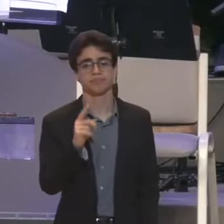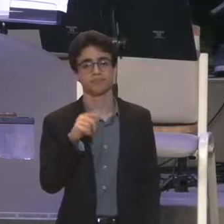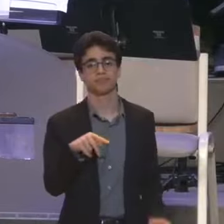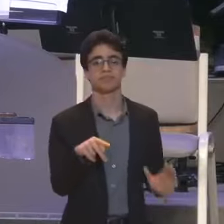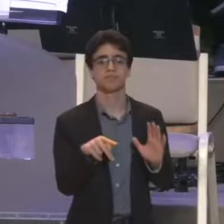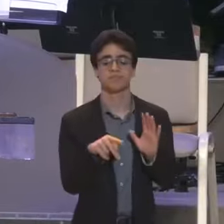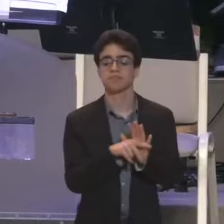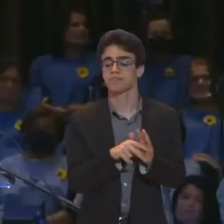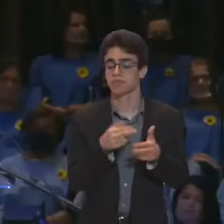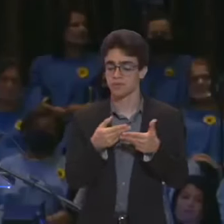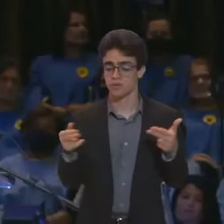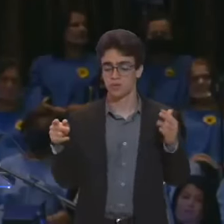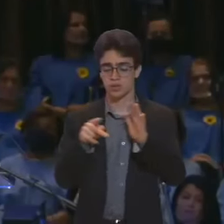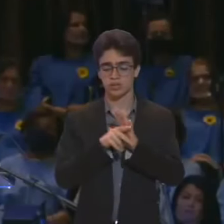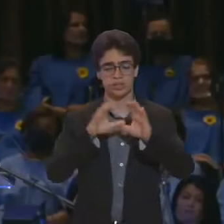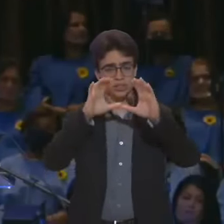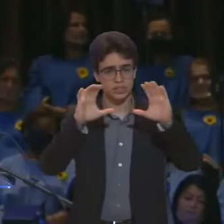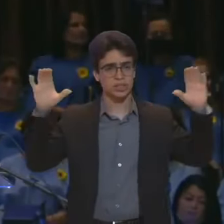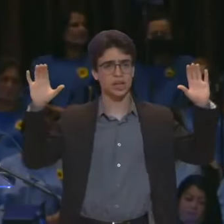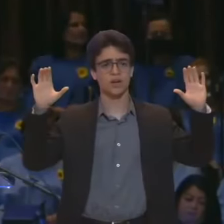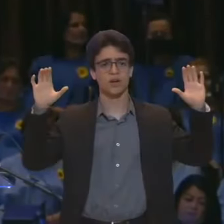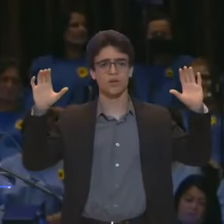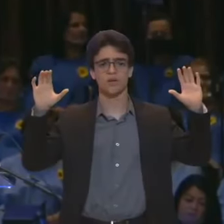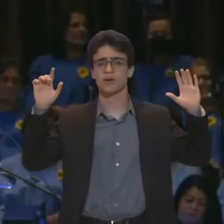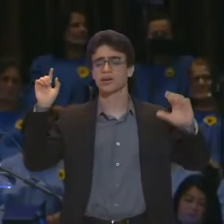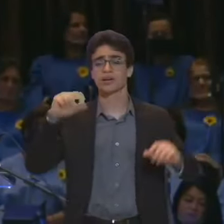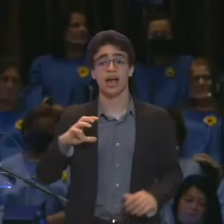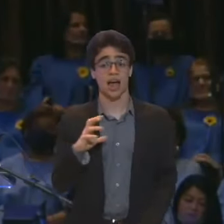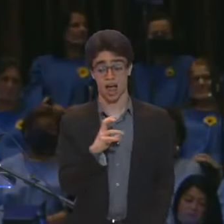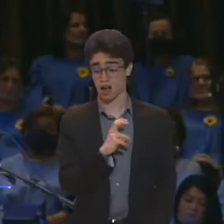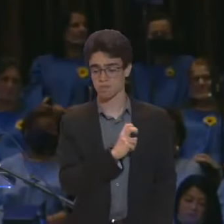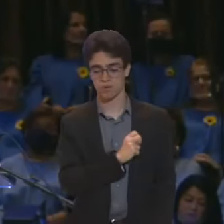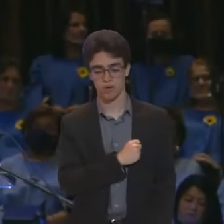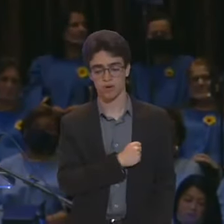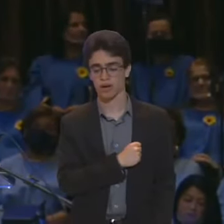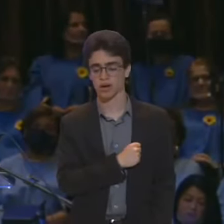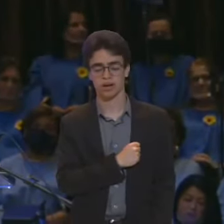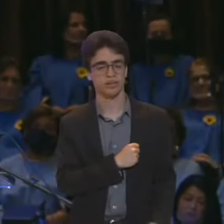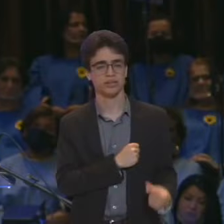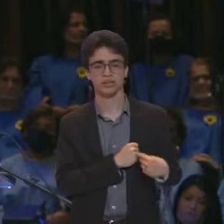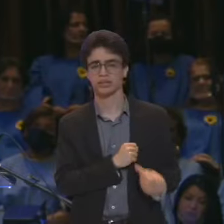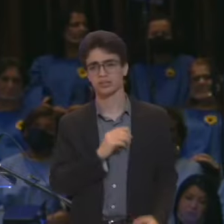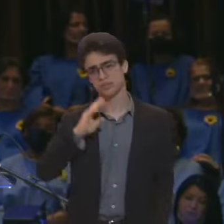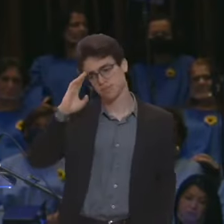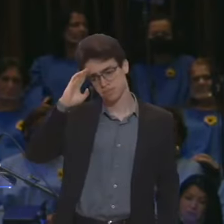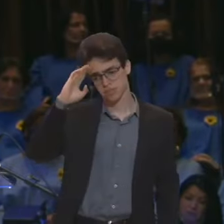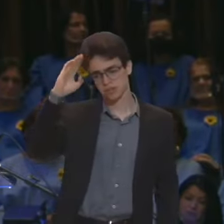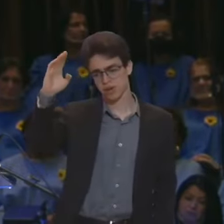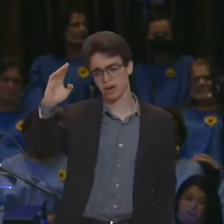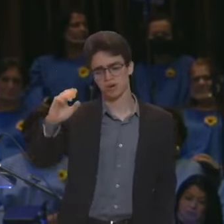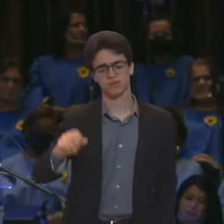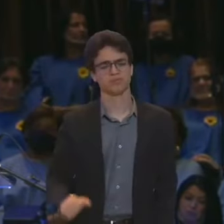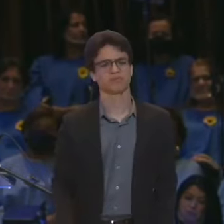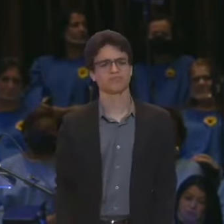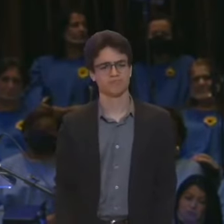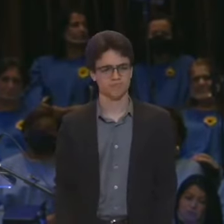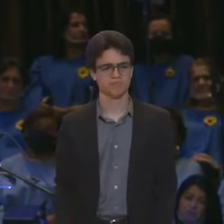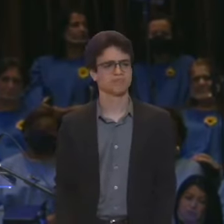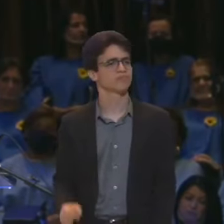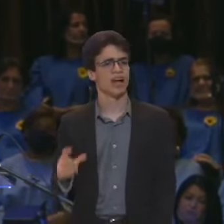organização divina das prioridades, o amor tem prioridade sobre a produção.